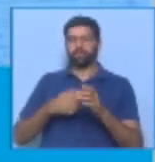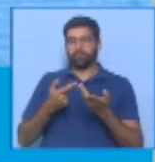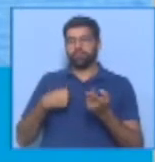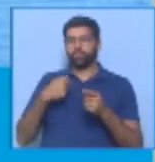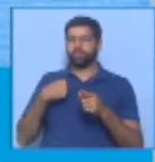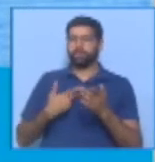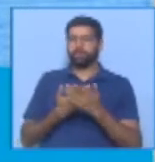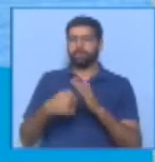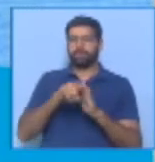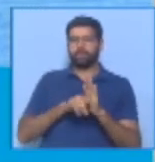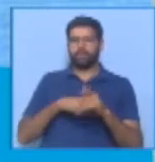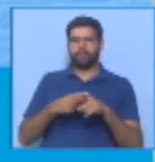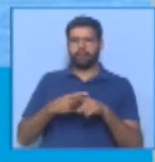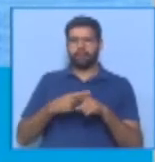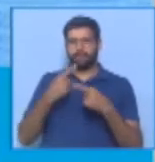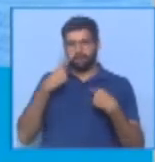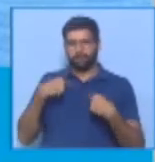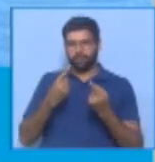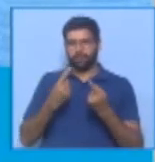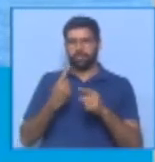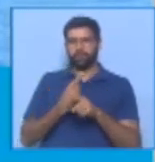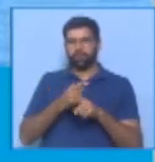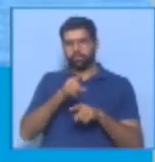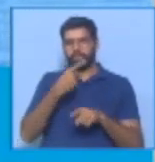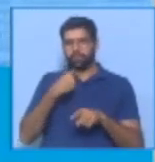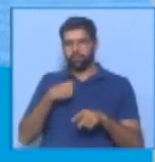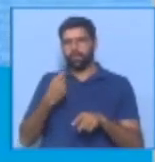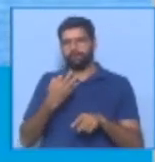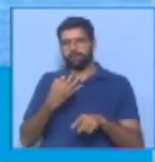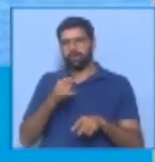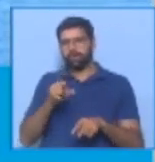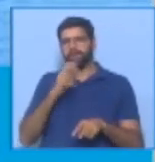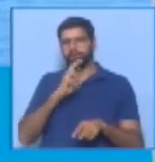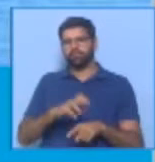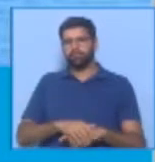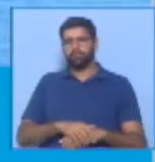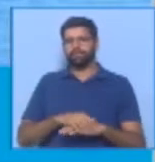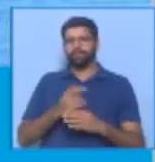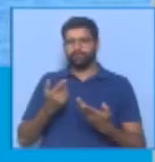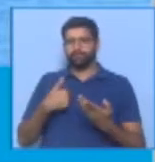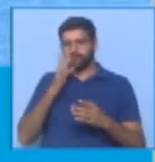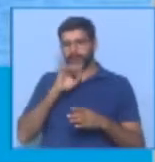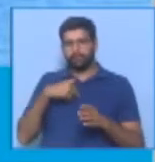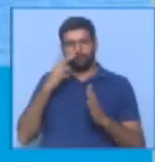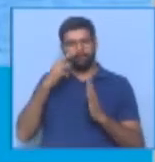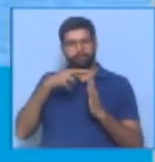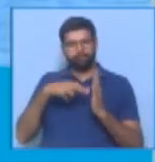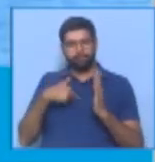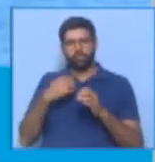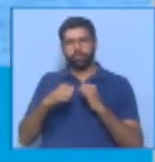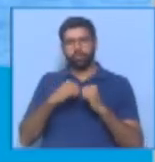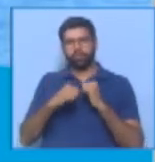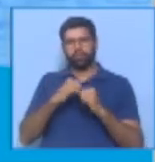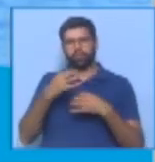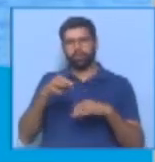interessantes e que respondem, no fundo, à questão que me coloca. Muito sumariamente, se analisarmos o documento, há 2 ou